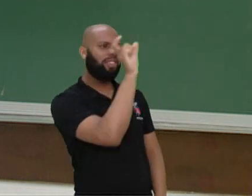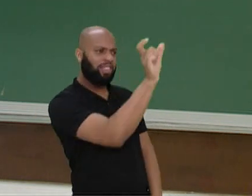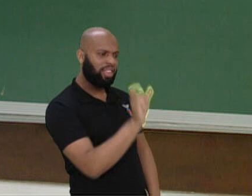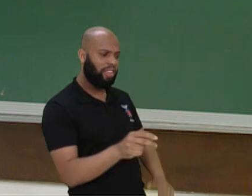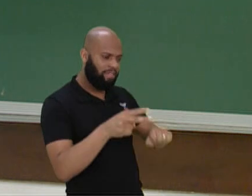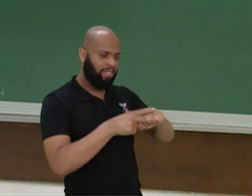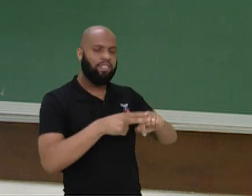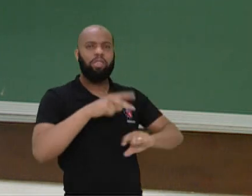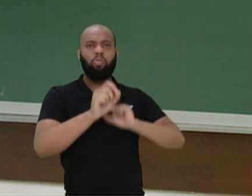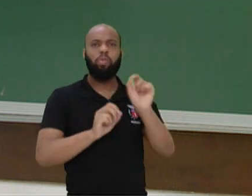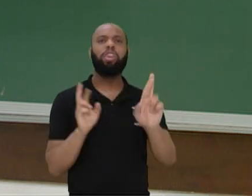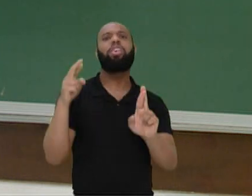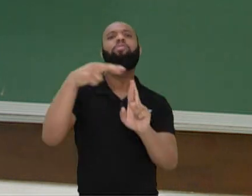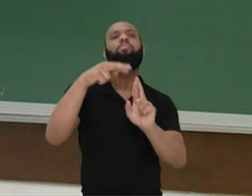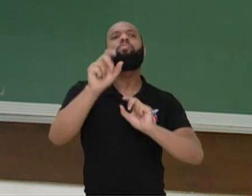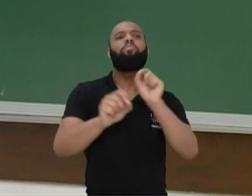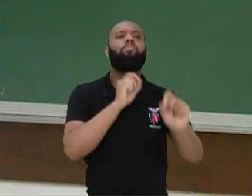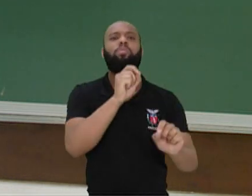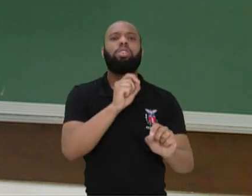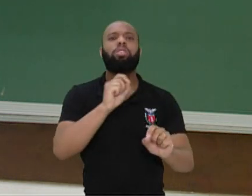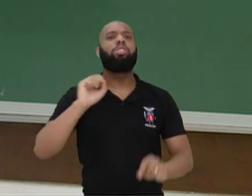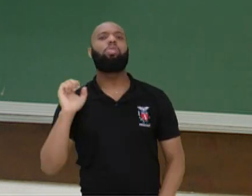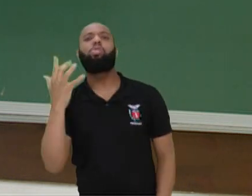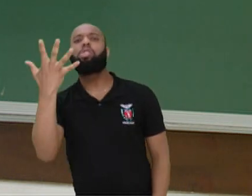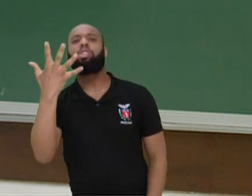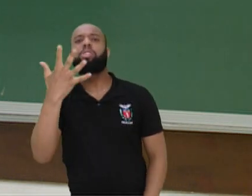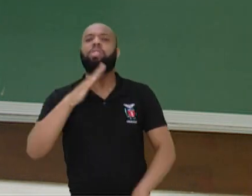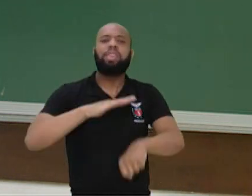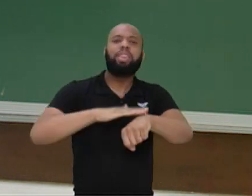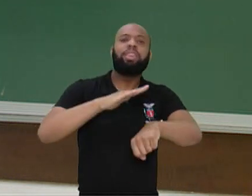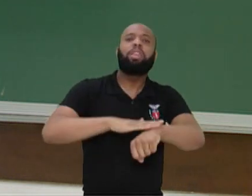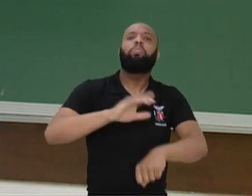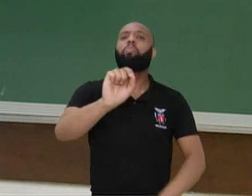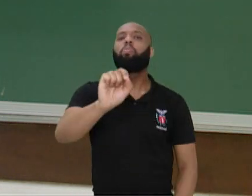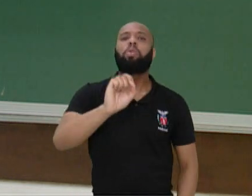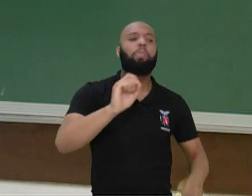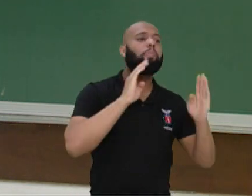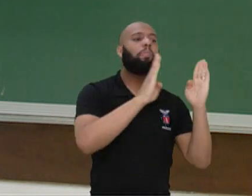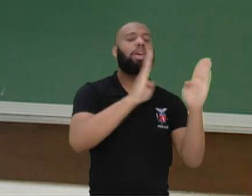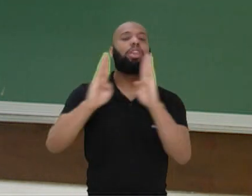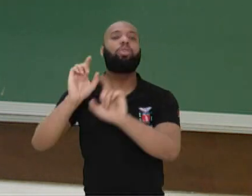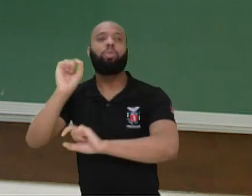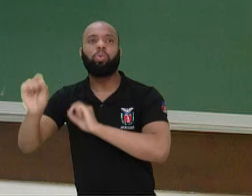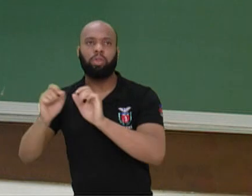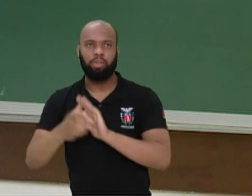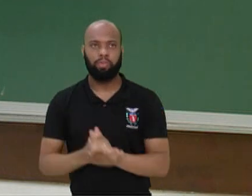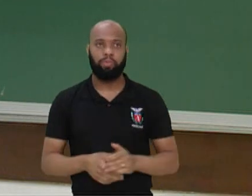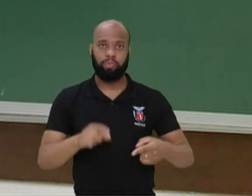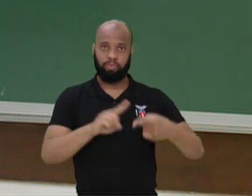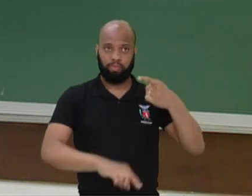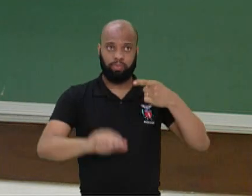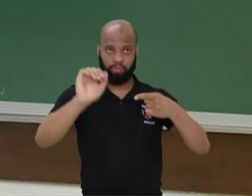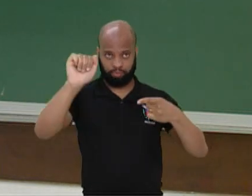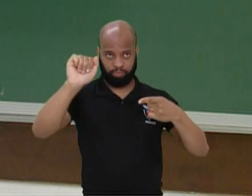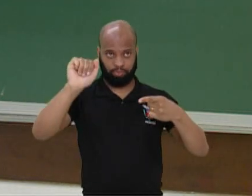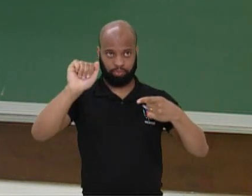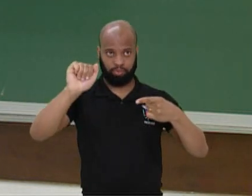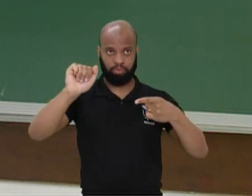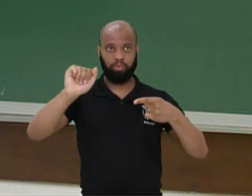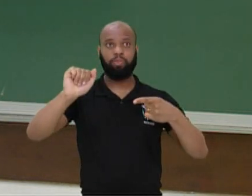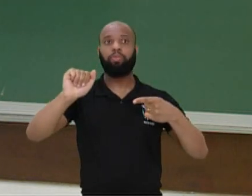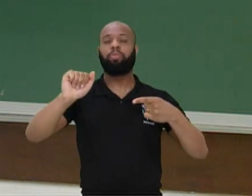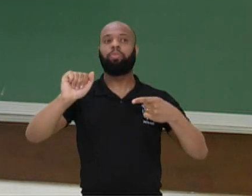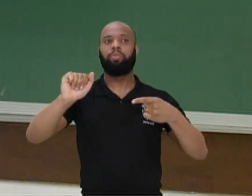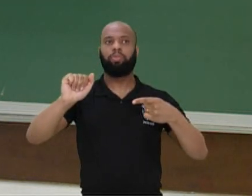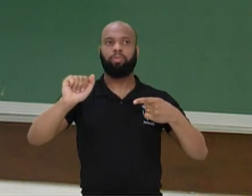elas se referem ao que aconteceu em que determinada época, determinado tempo. Letra A. Quando eu